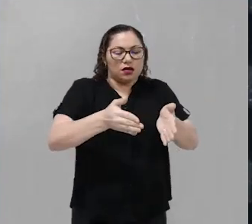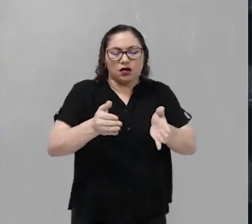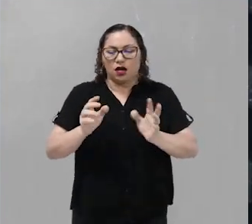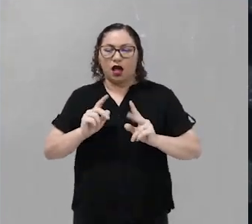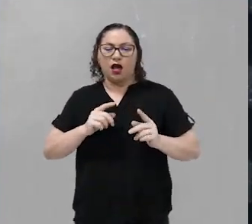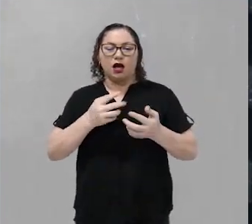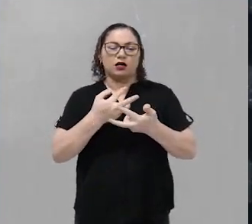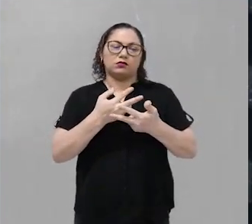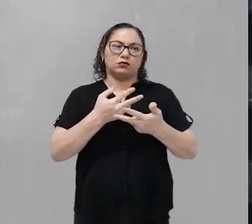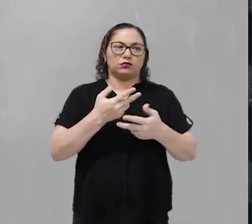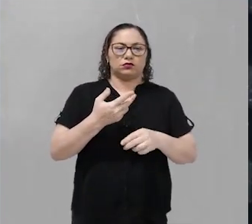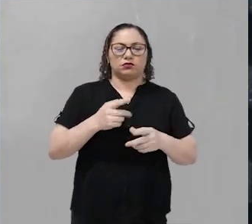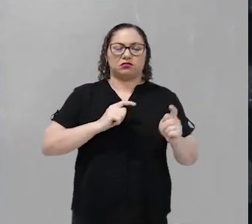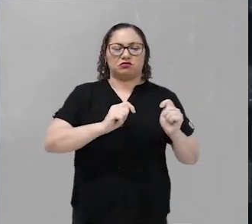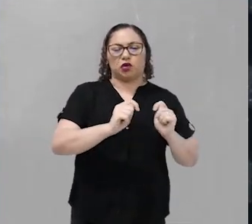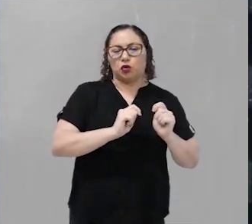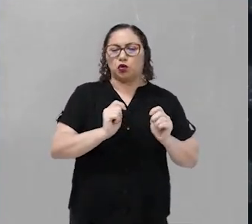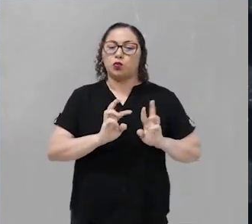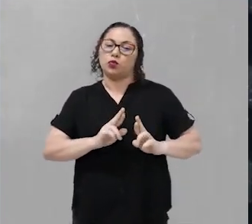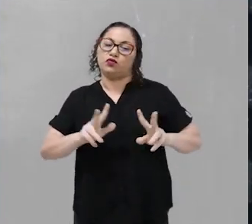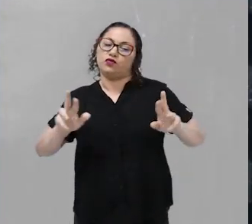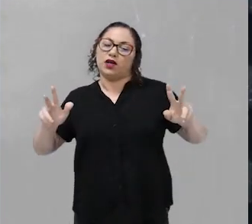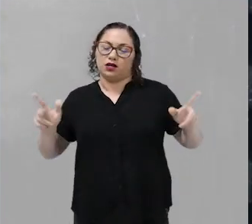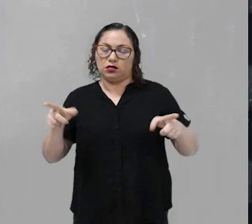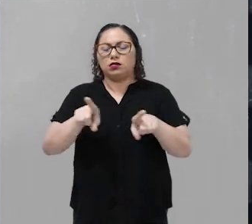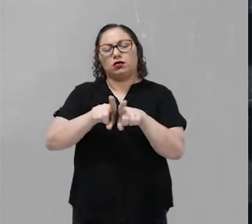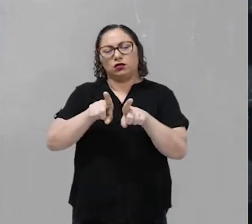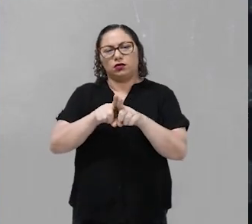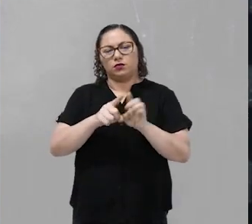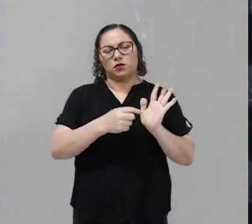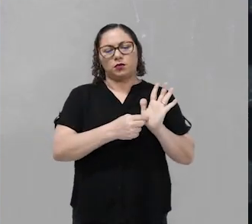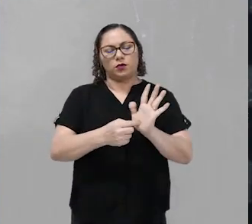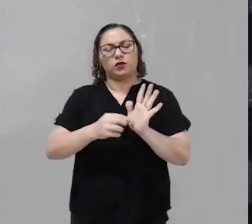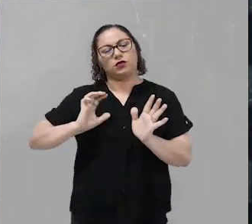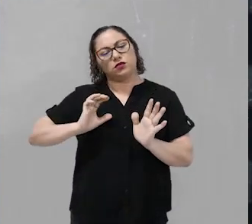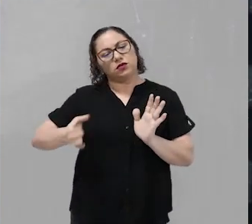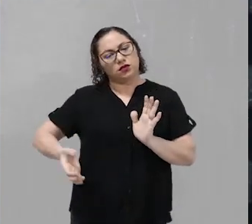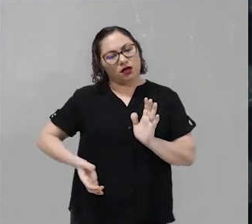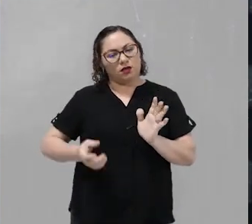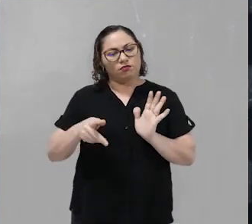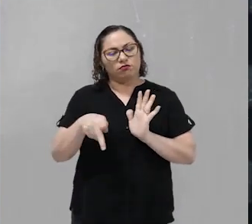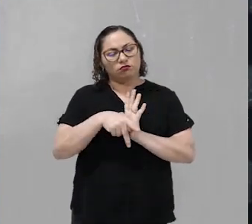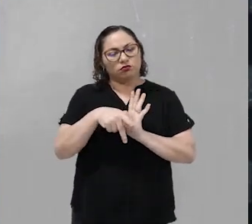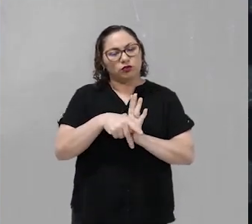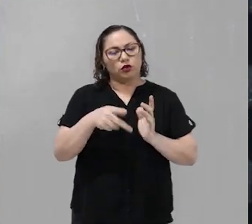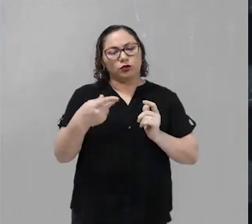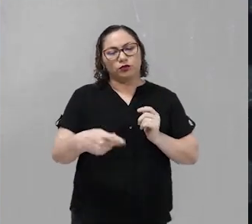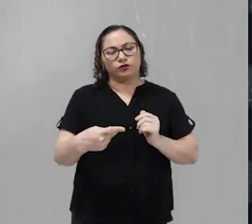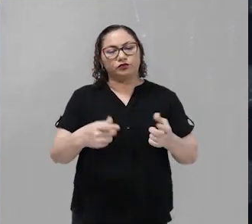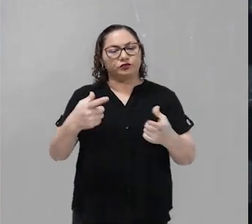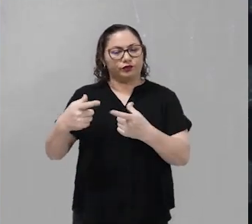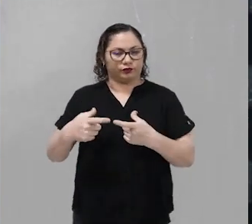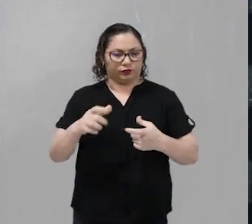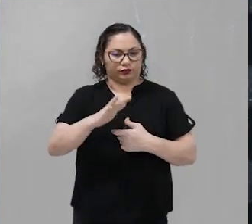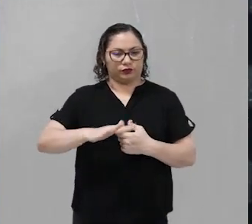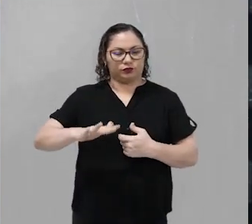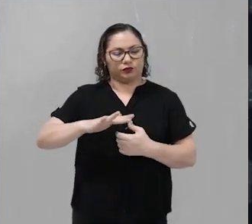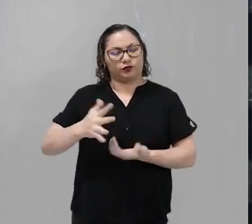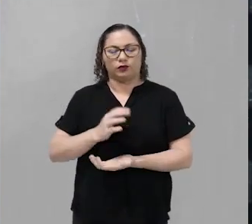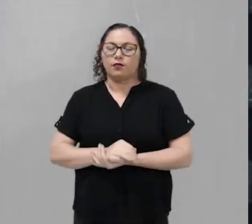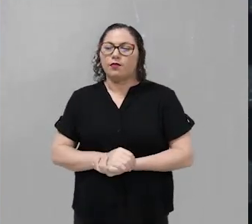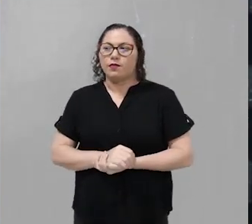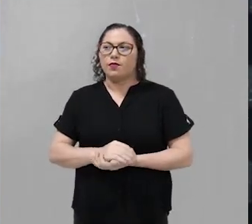atividades econômicas que são distintas, mas que também marcam as características desse espaço geográfico,